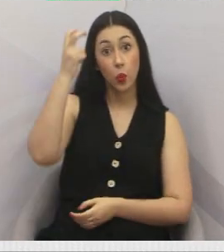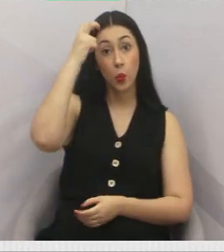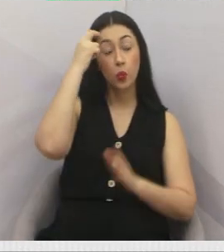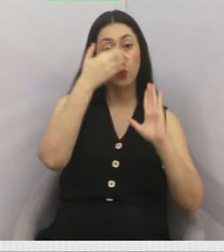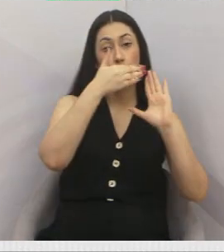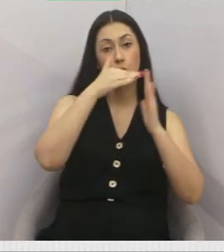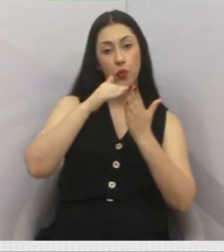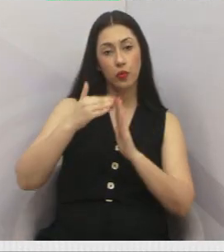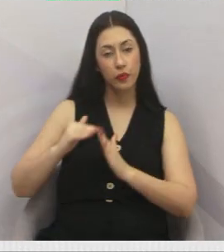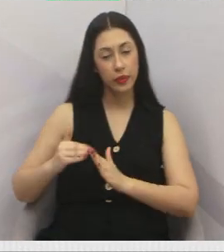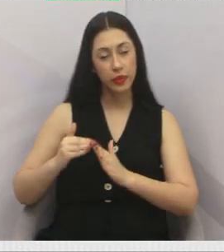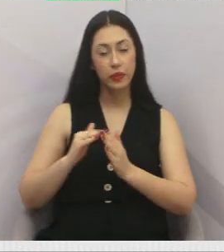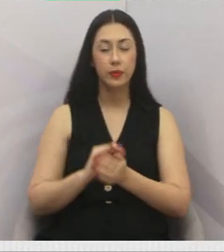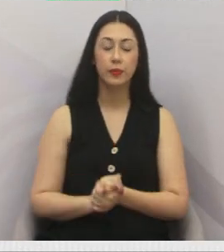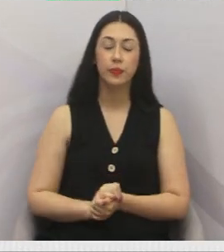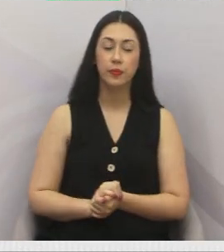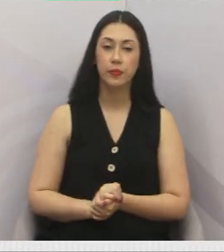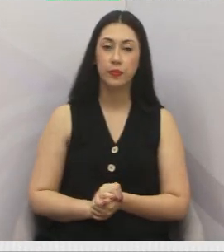morro.